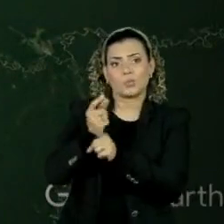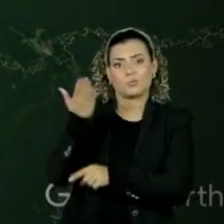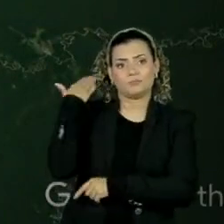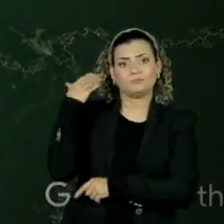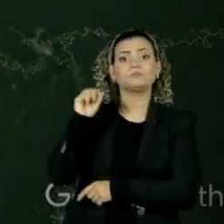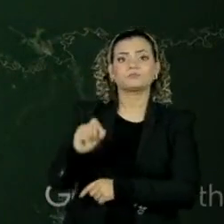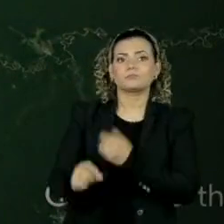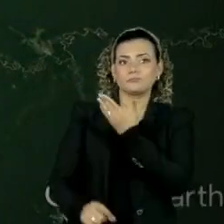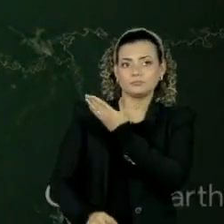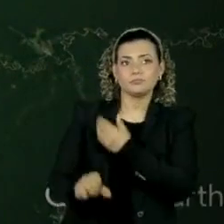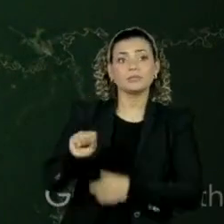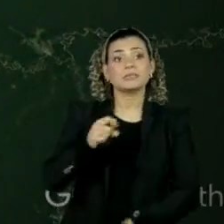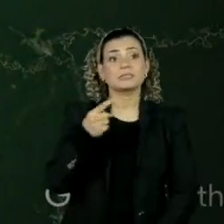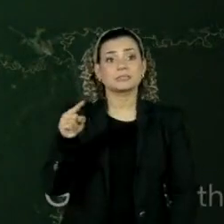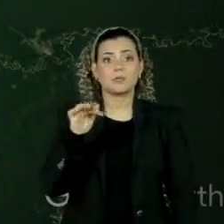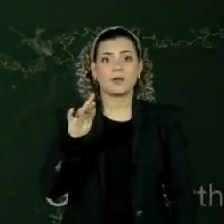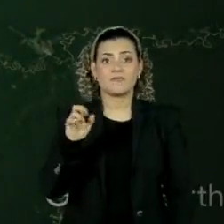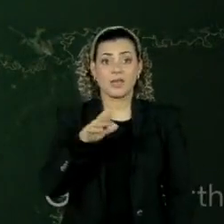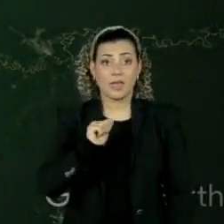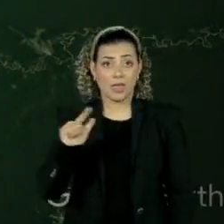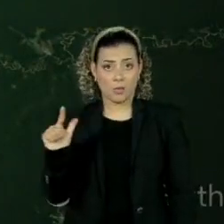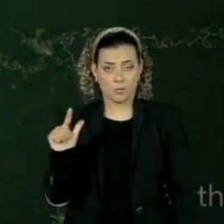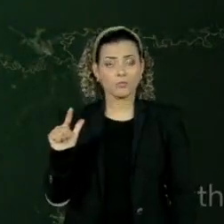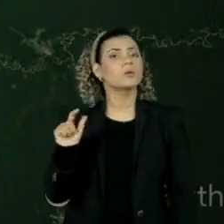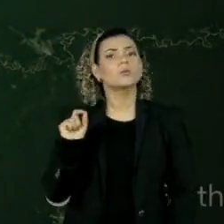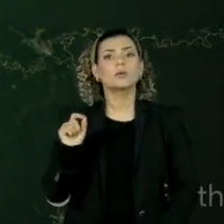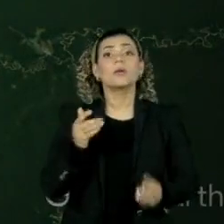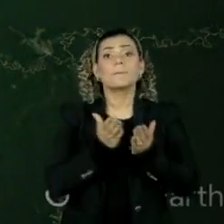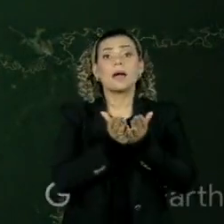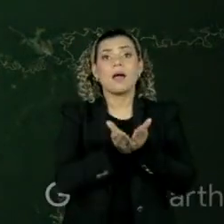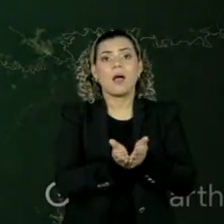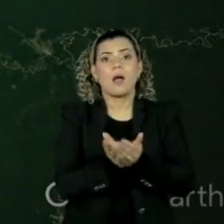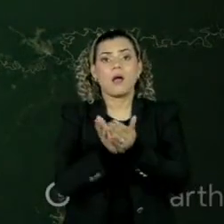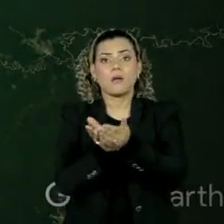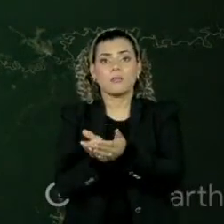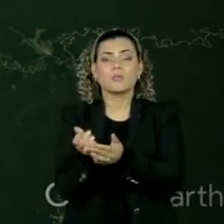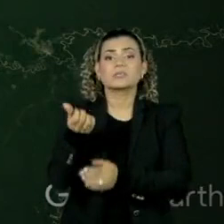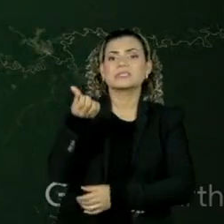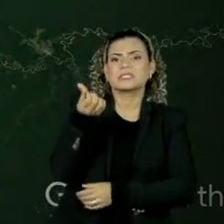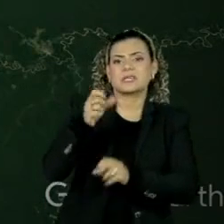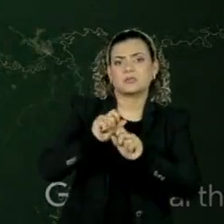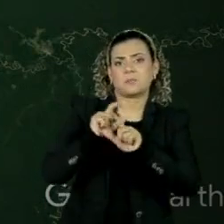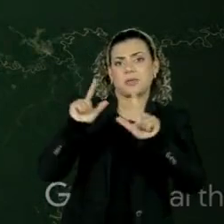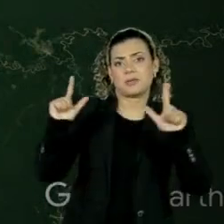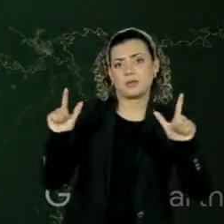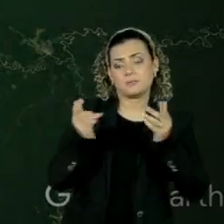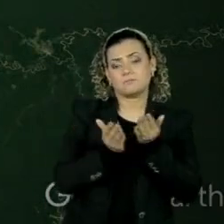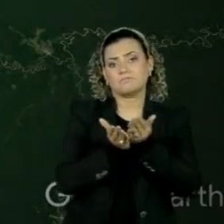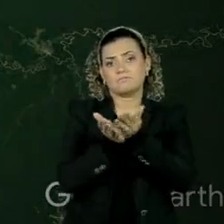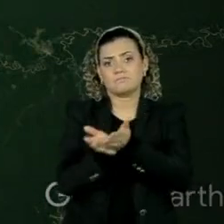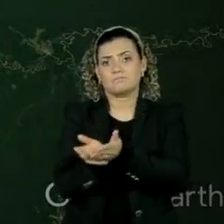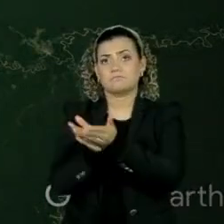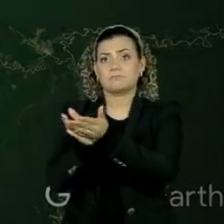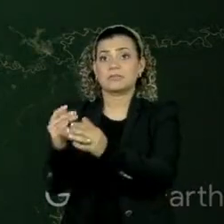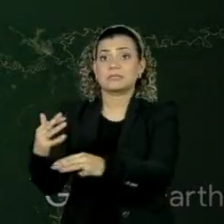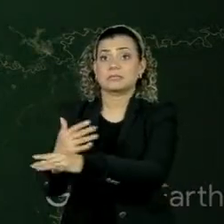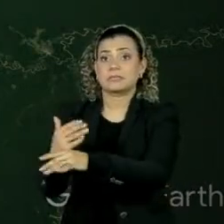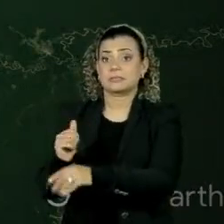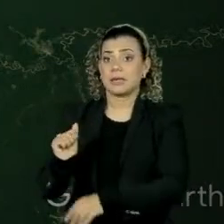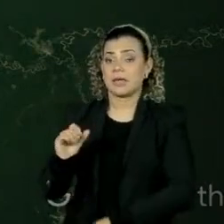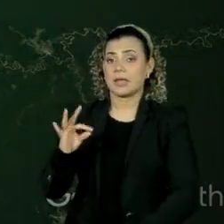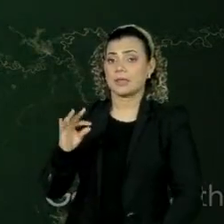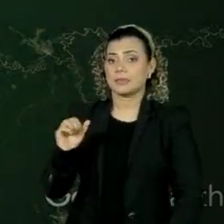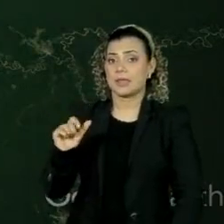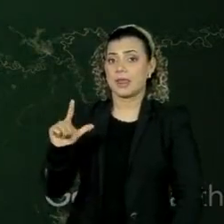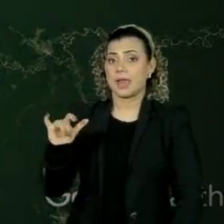de São Rafael eles deixaram a região em um barco por volta das seis da manhã em direção a cidade de